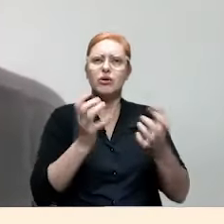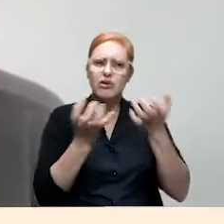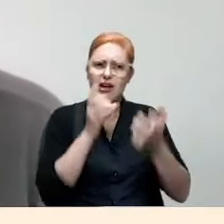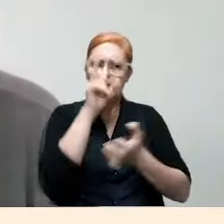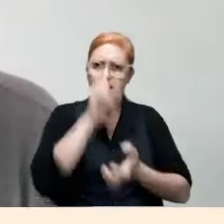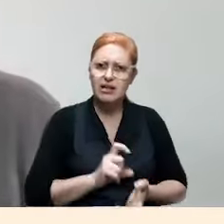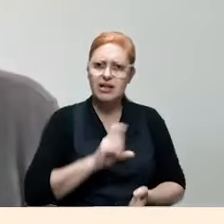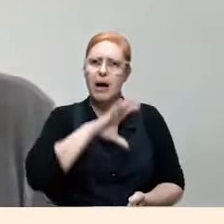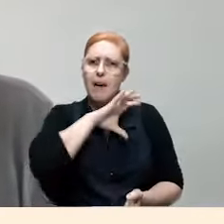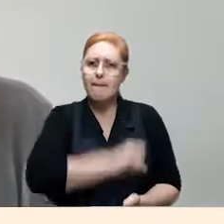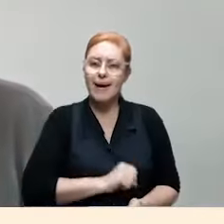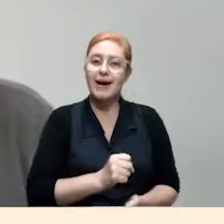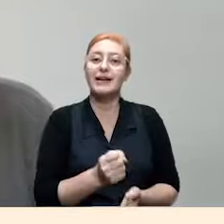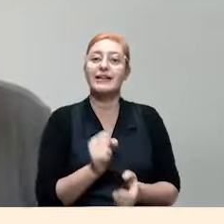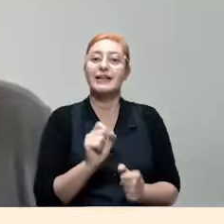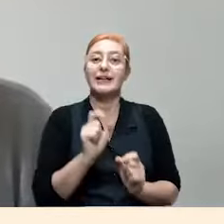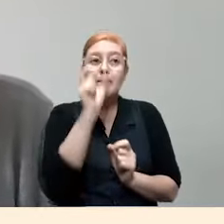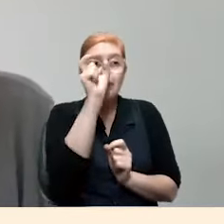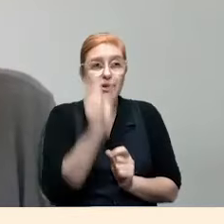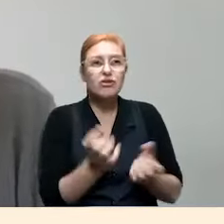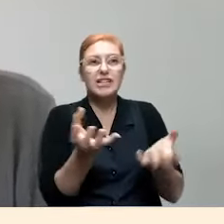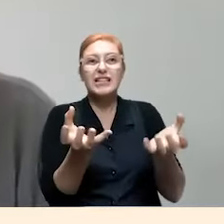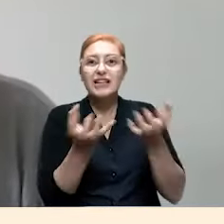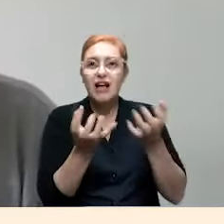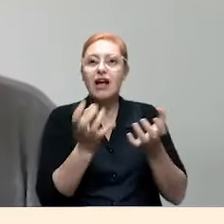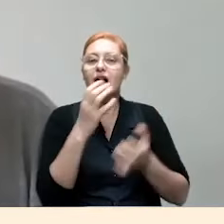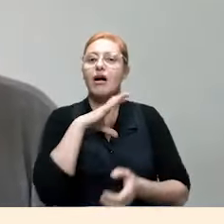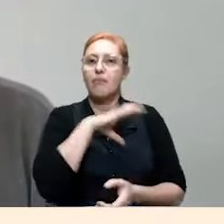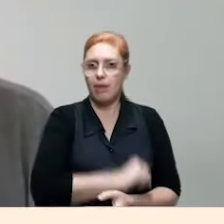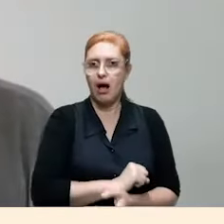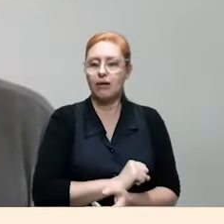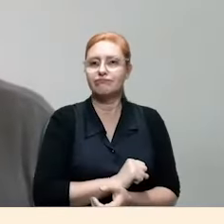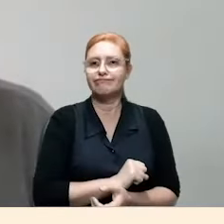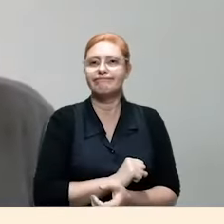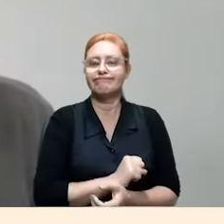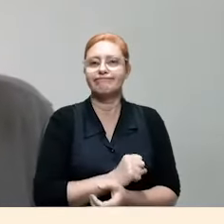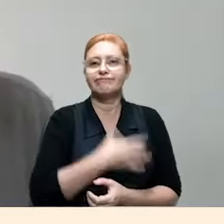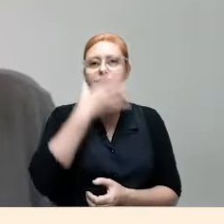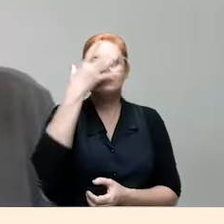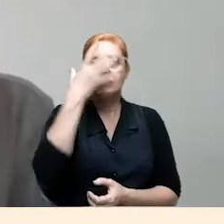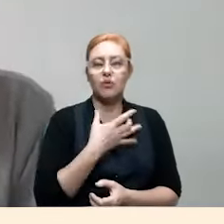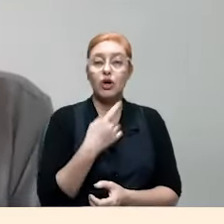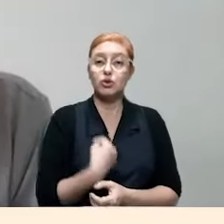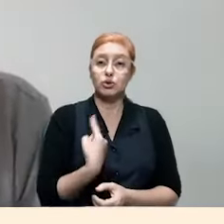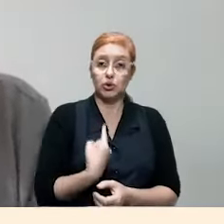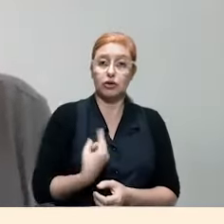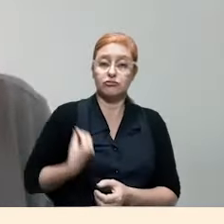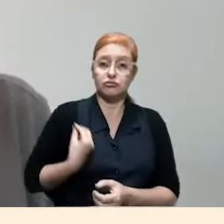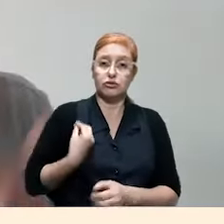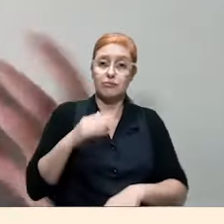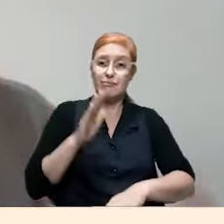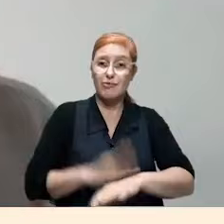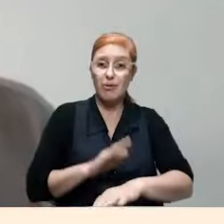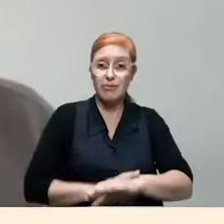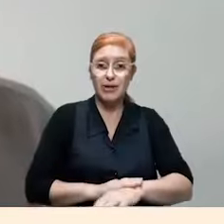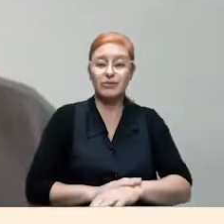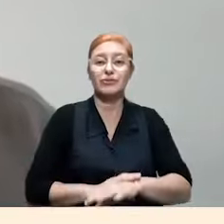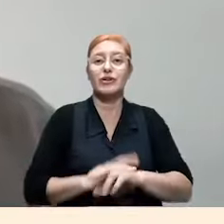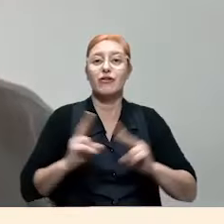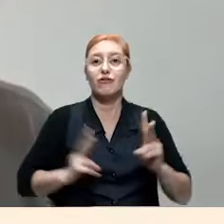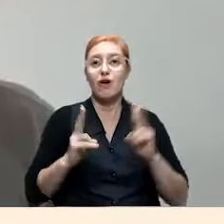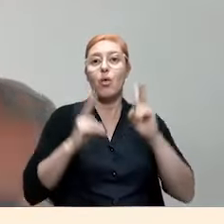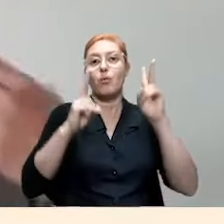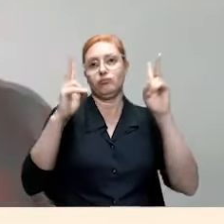quiser amar. Então, eu acho que a gente está vivendo um momento muito rico, muito potente